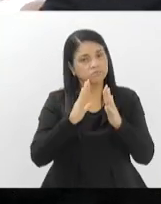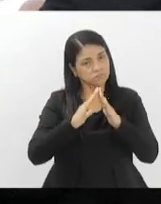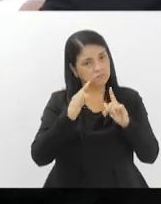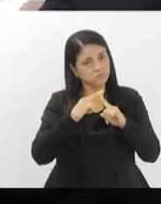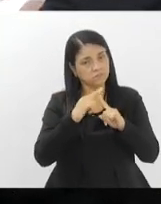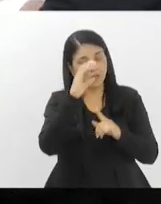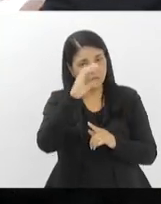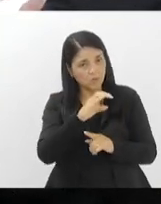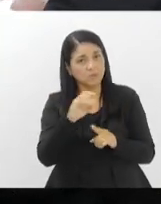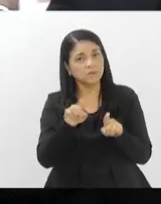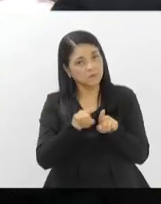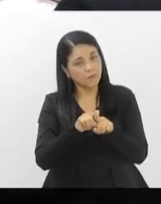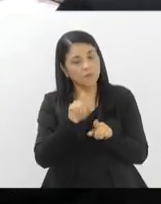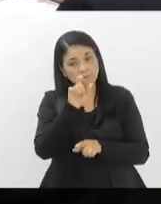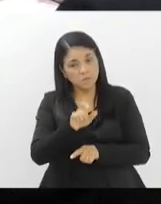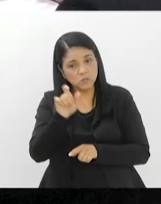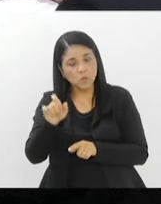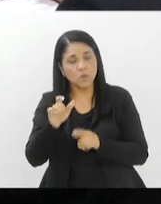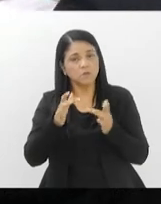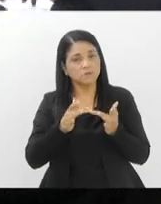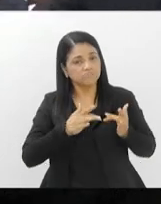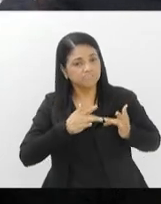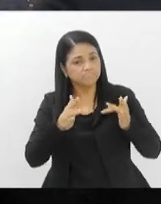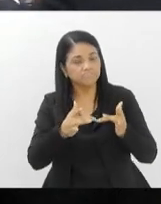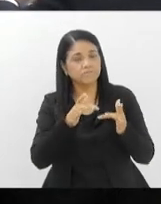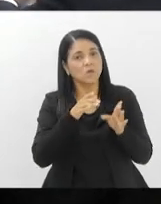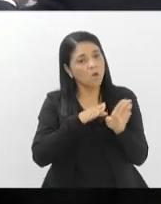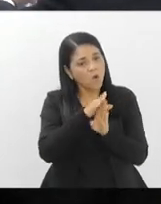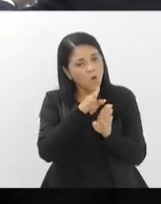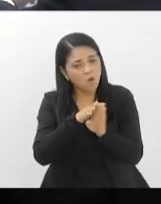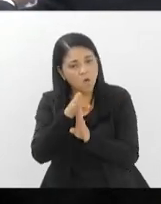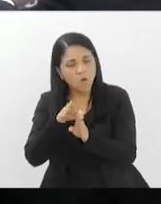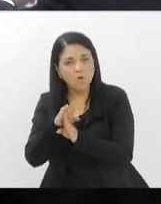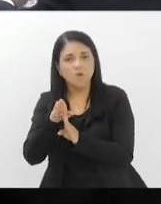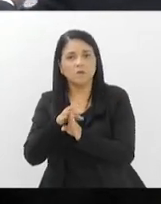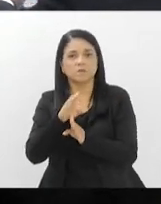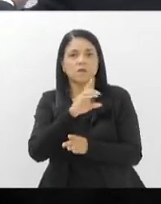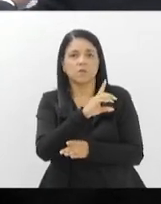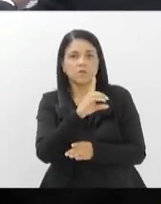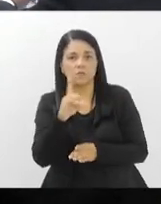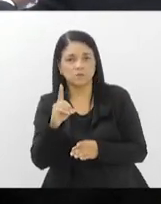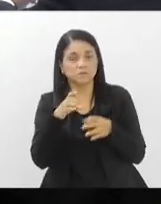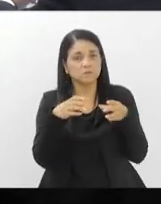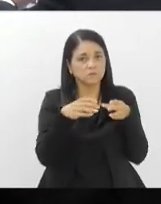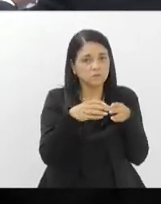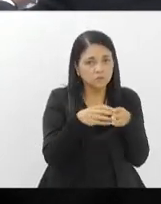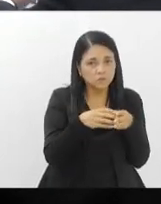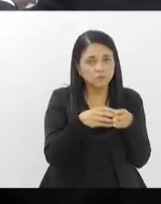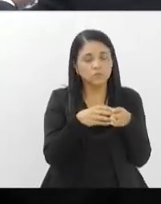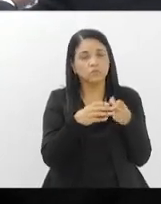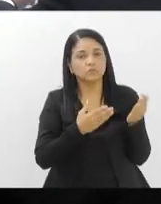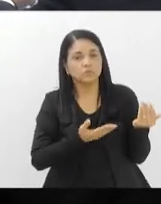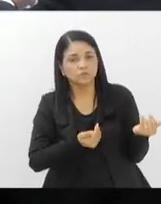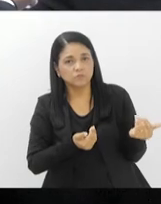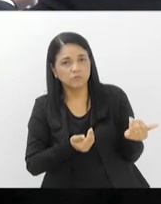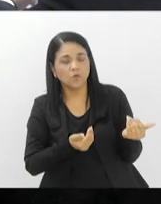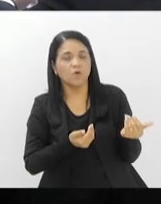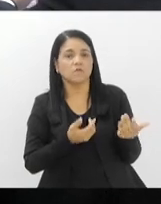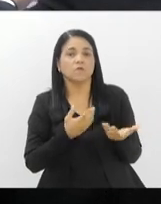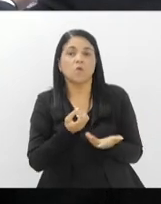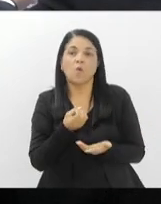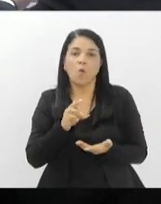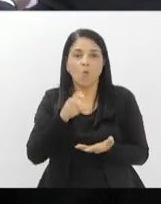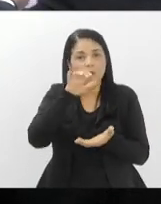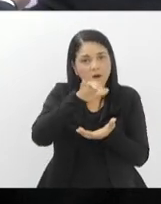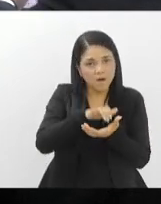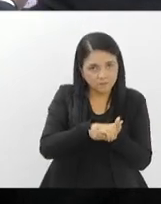que estão ali à disposição da sua paróquia para orientar, serem coordenadores de grupos de jovens ou de casais, então, etc.